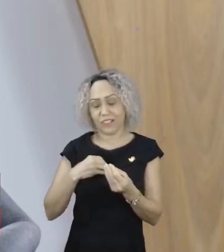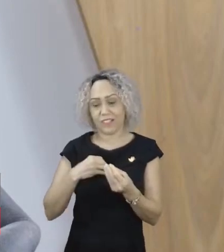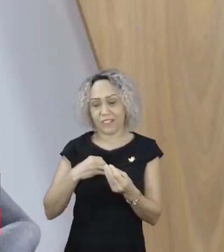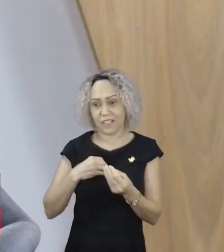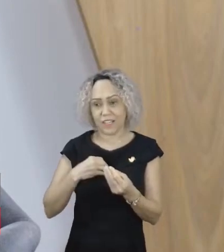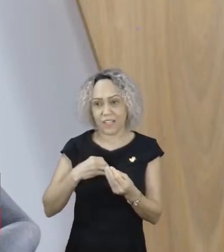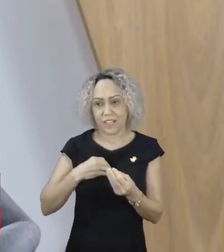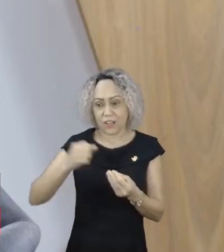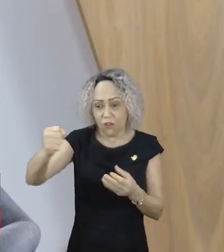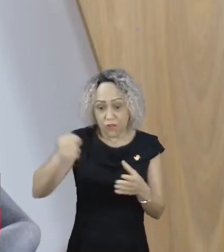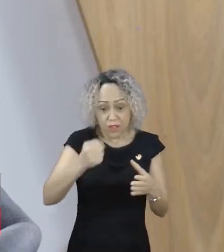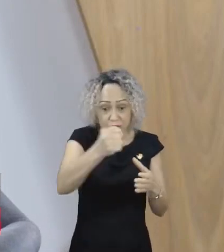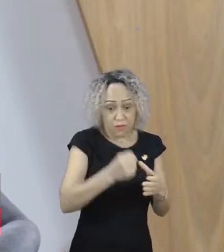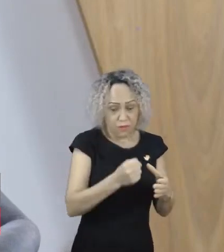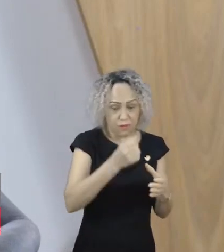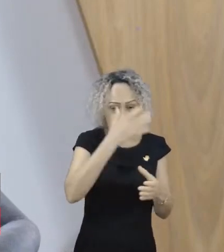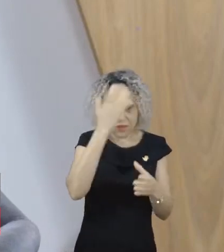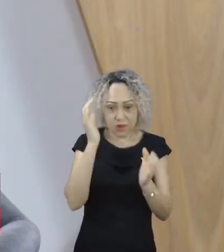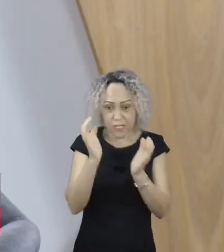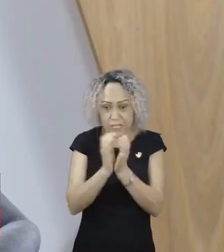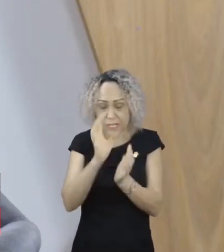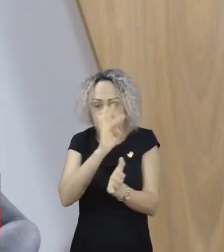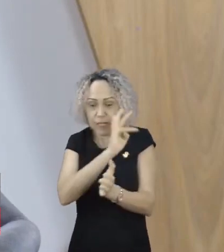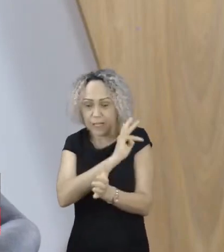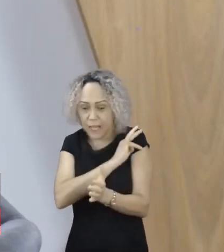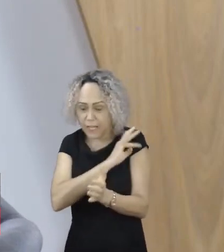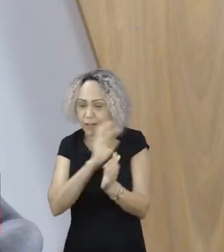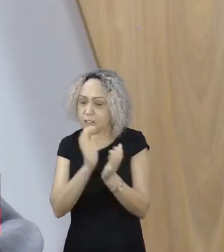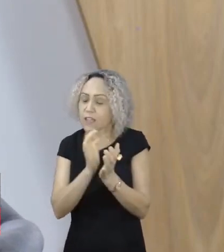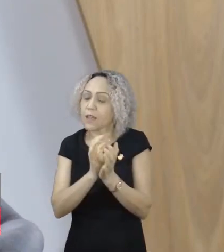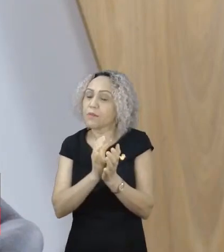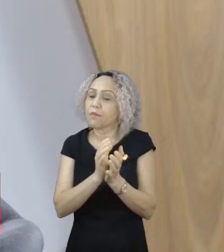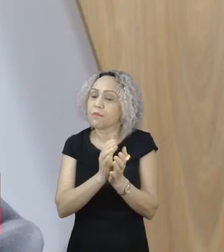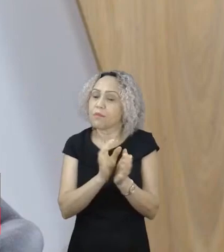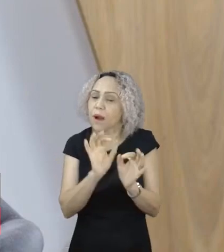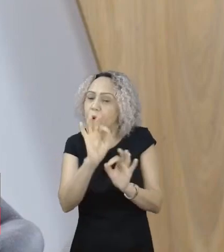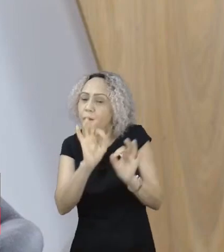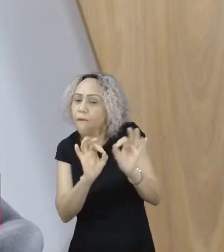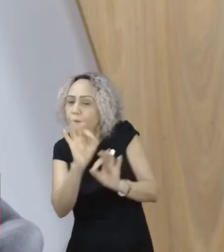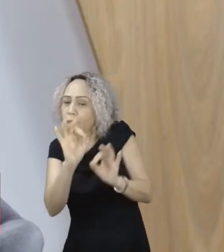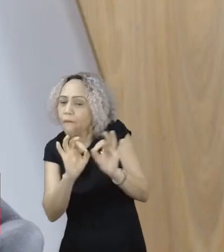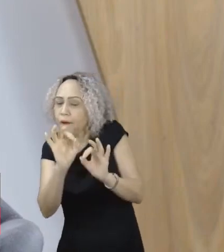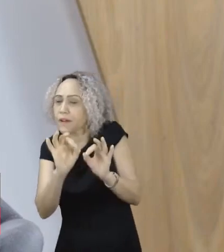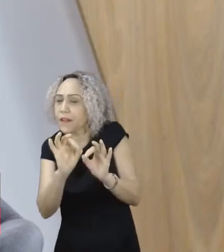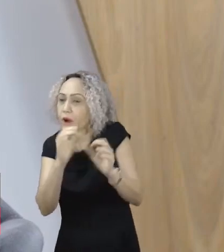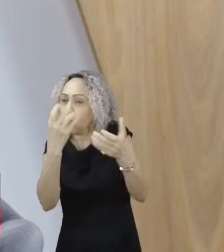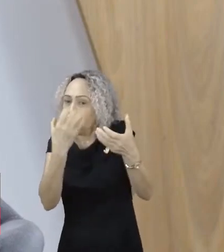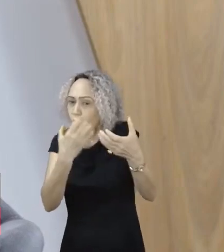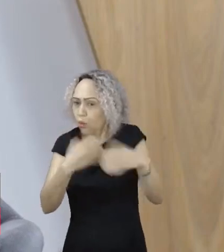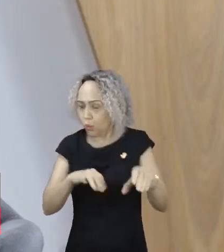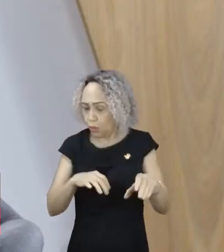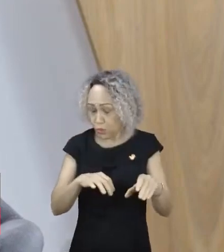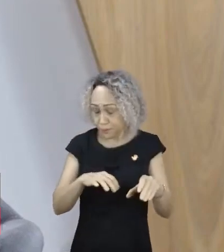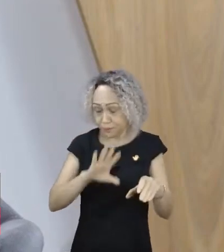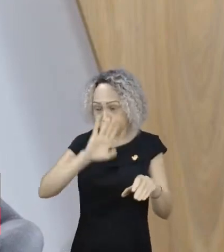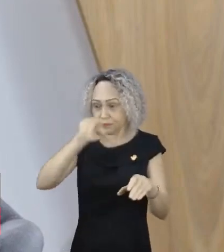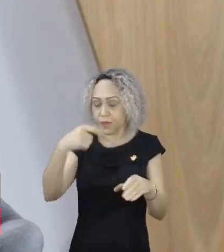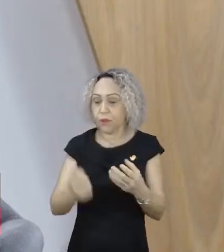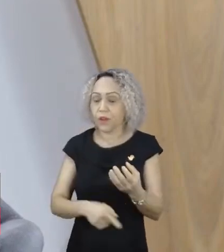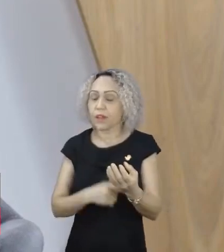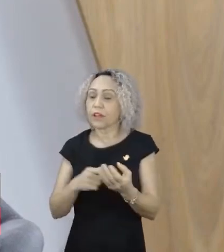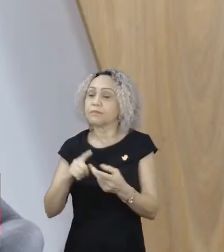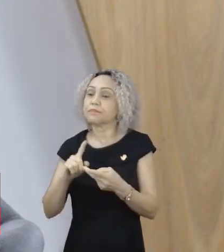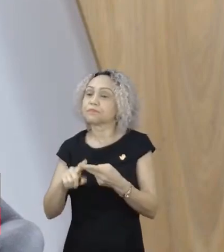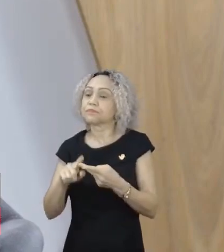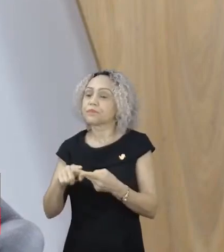partir da experiência do Enem, justamente, a gente começou a conversar com o INEP para perguntar, para extrair da experiência do